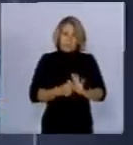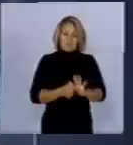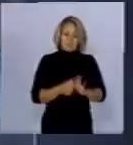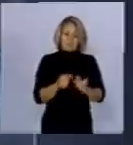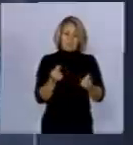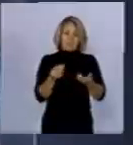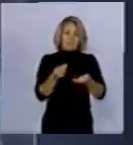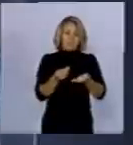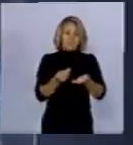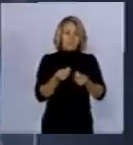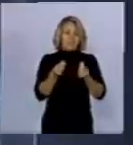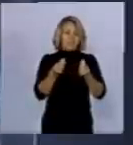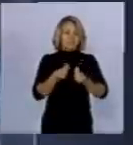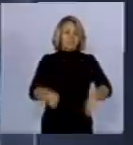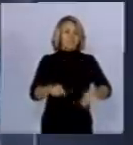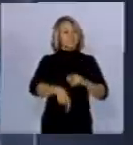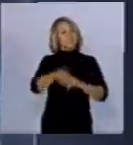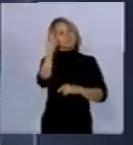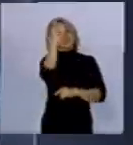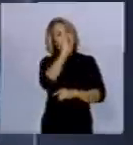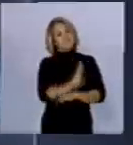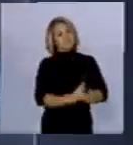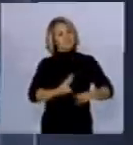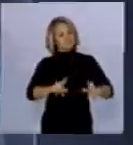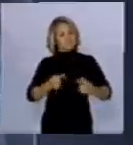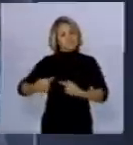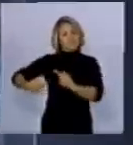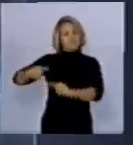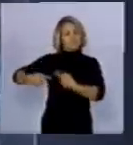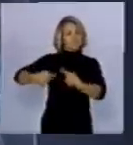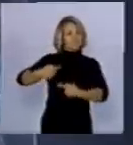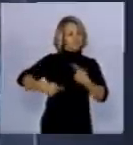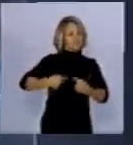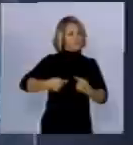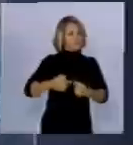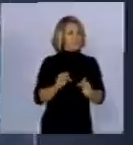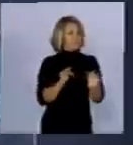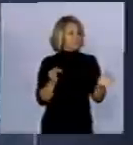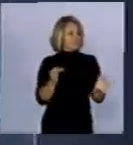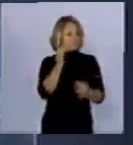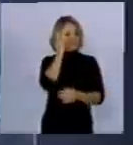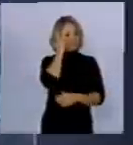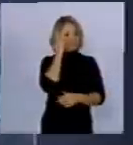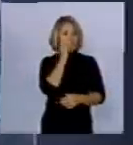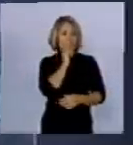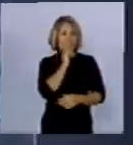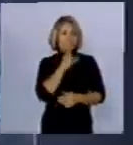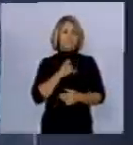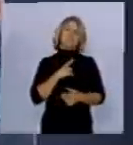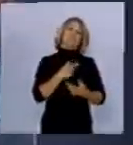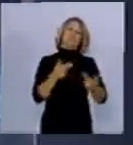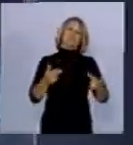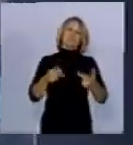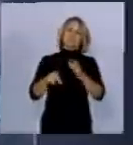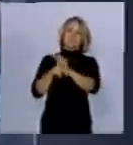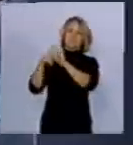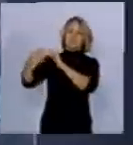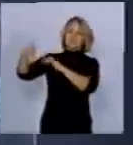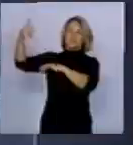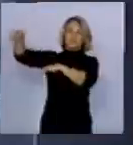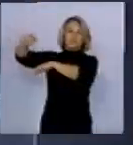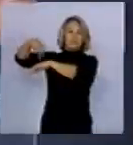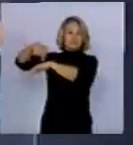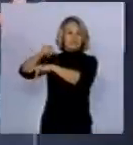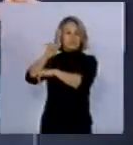termos de concorrência e na verdade é simples de entender se você tem o produto importado sempre mais